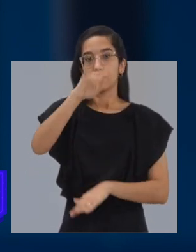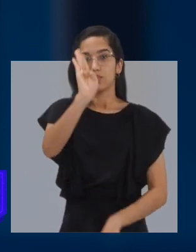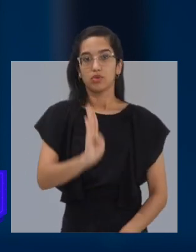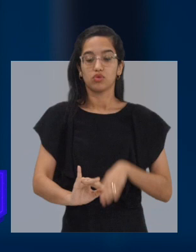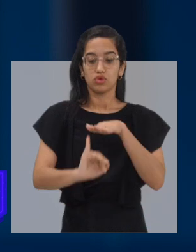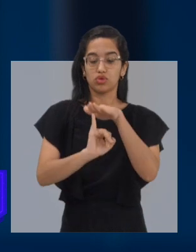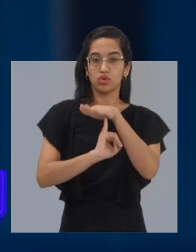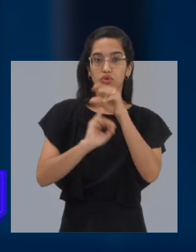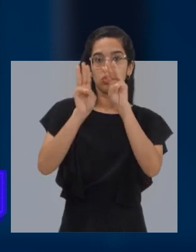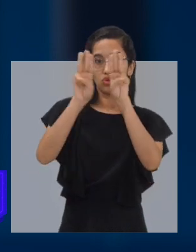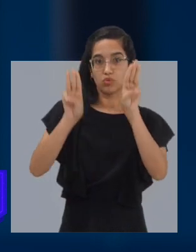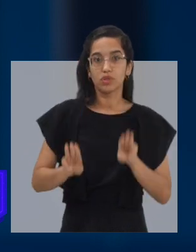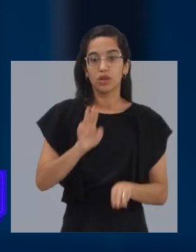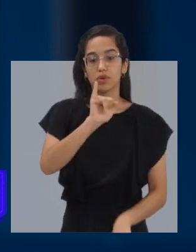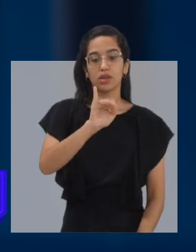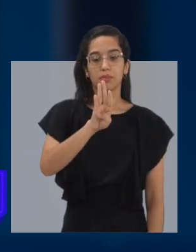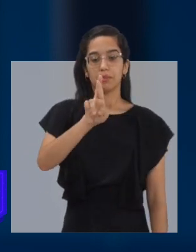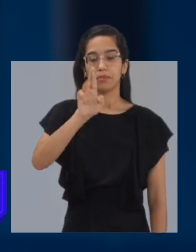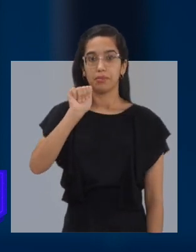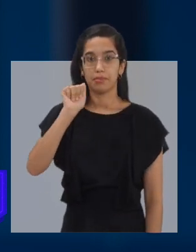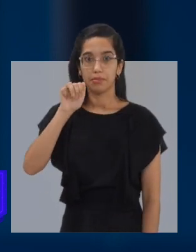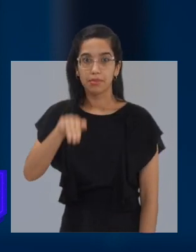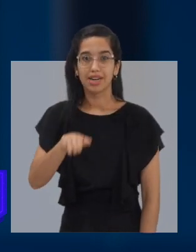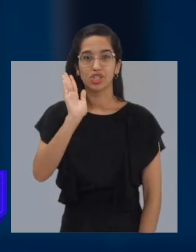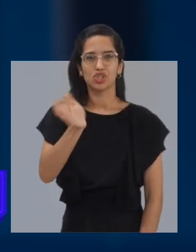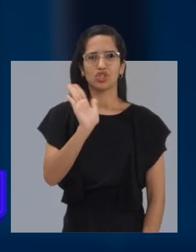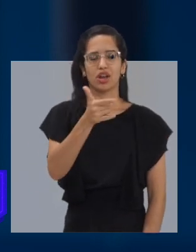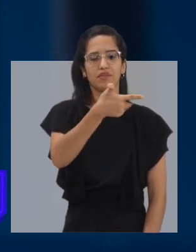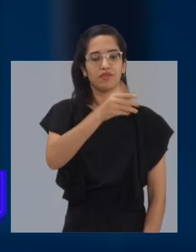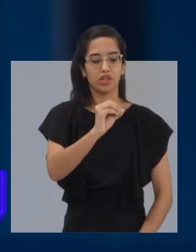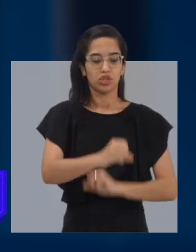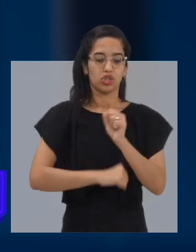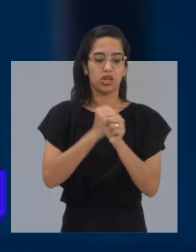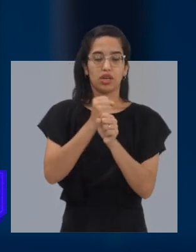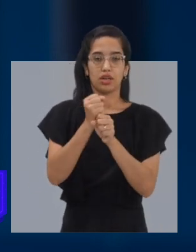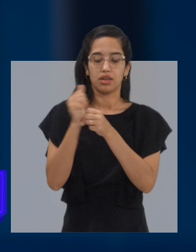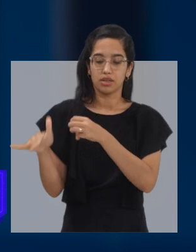IBRAM, ele faz há 20 anos uma semana dedicada